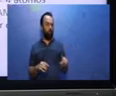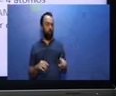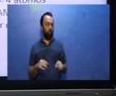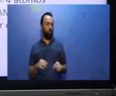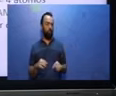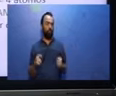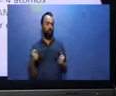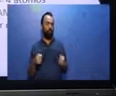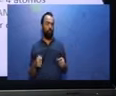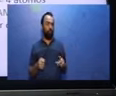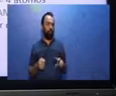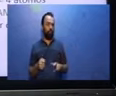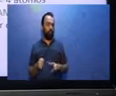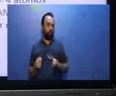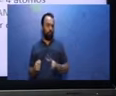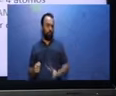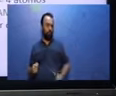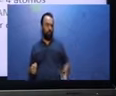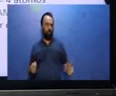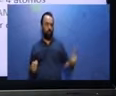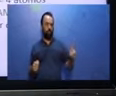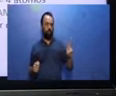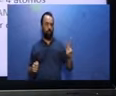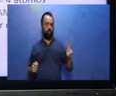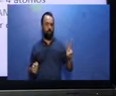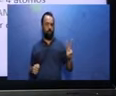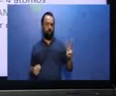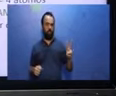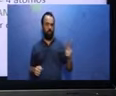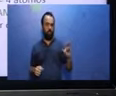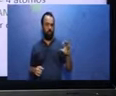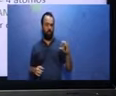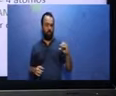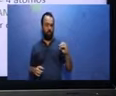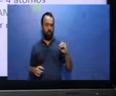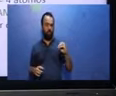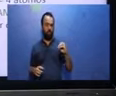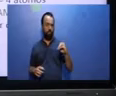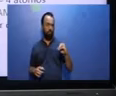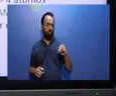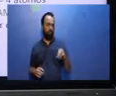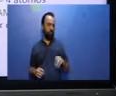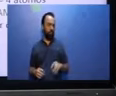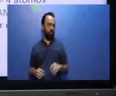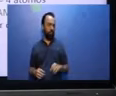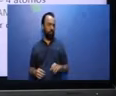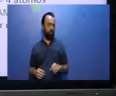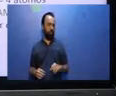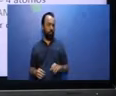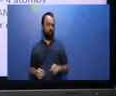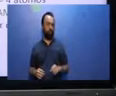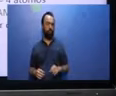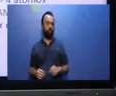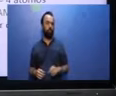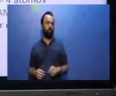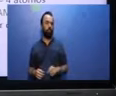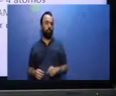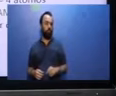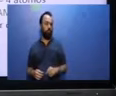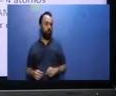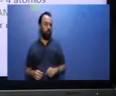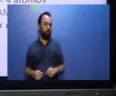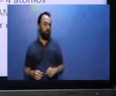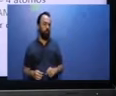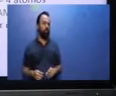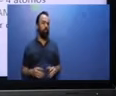gente precisa fazer colocar esse dois do lado do que a gente aí com c é a quantidade de oxigênio